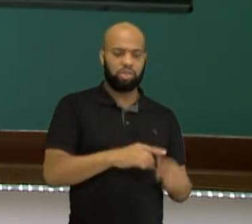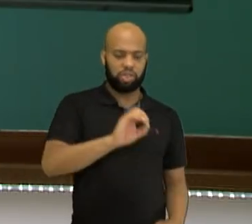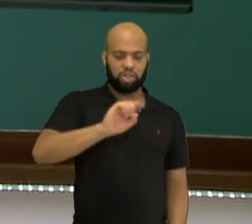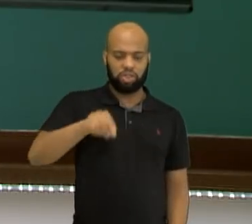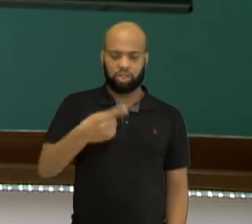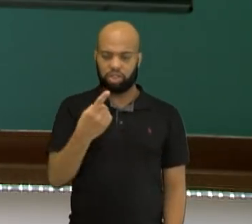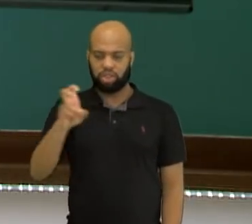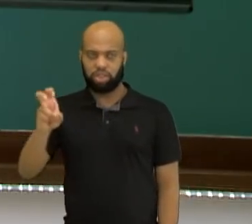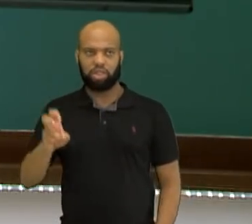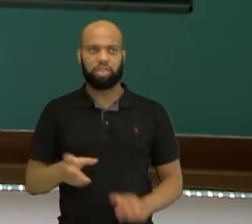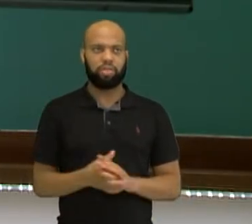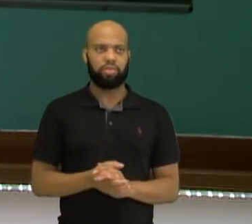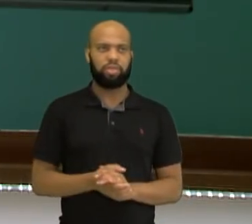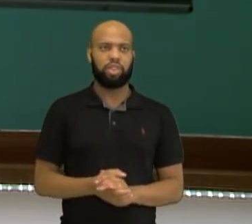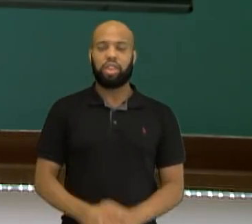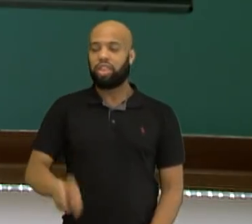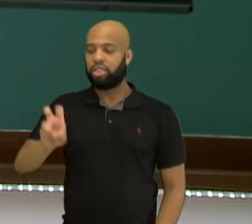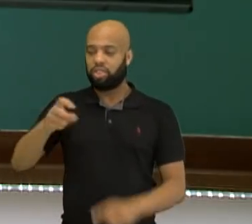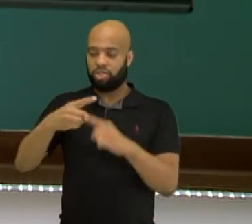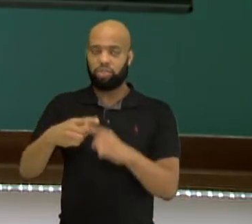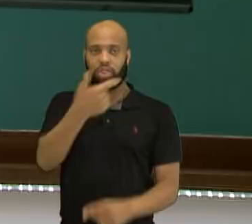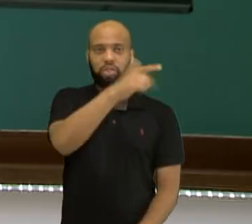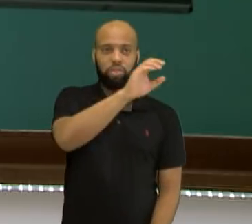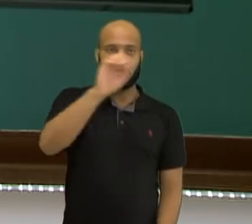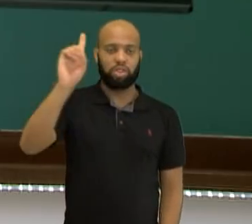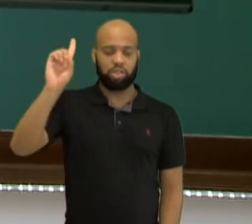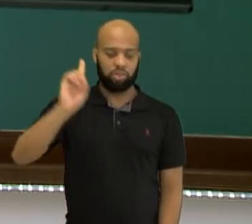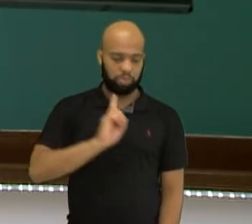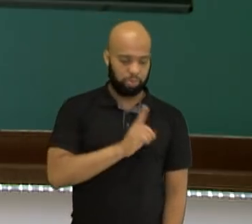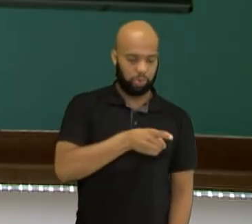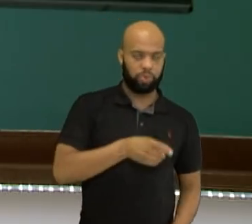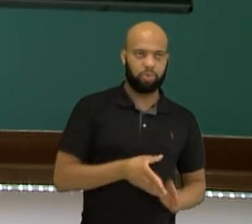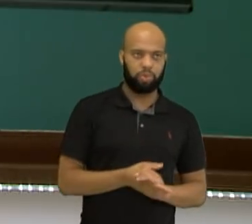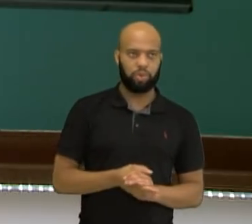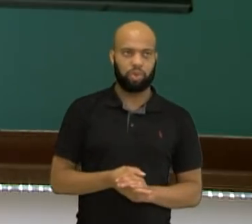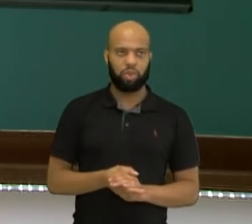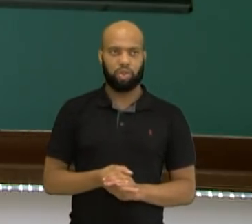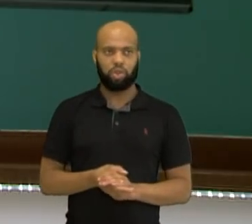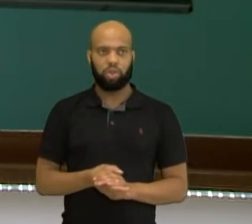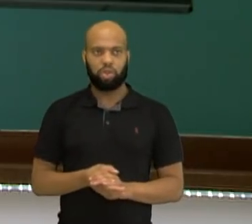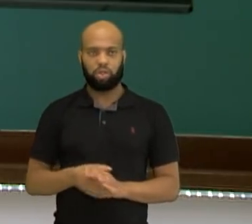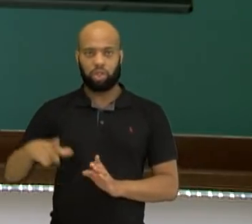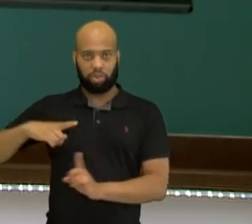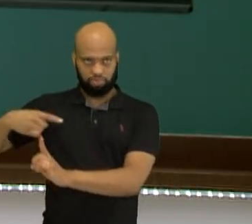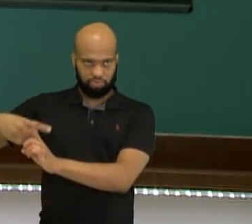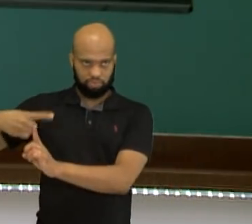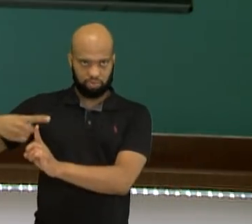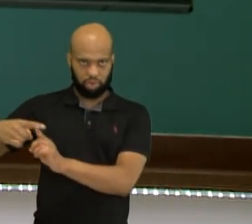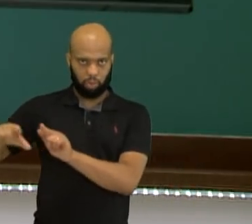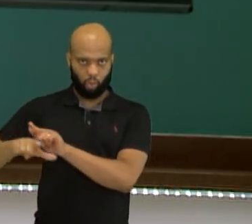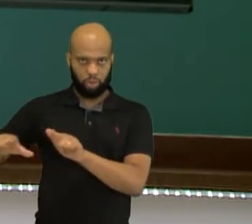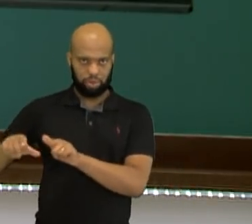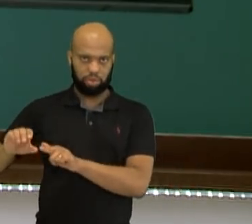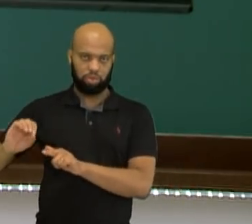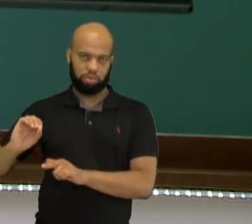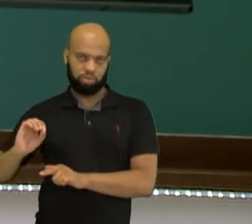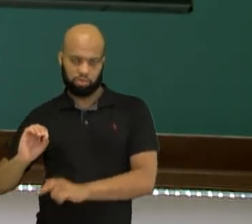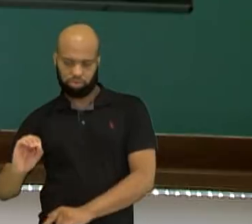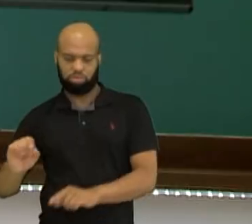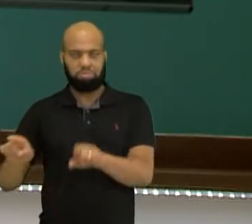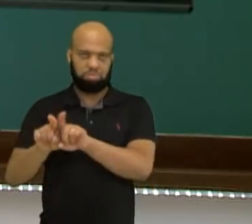5 vezes 200 é 1.000. 1 vezes o 200 é 200. Deixa o espaço da unidade em branco, eu coloco um 0.